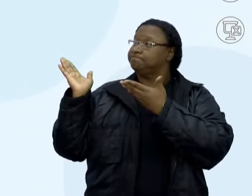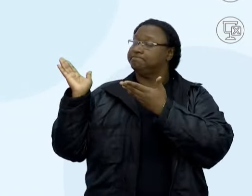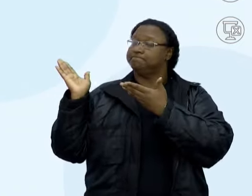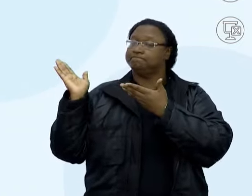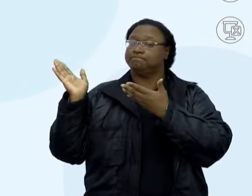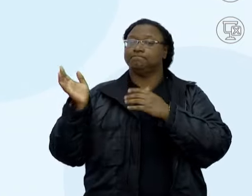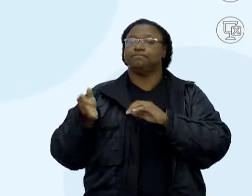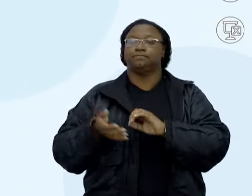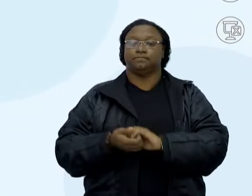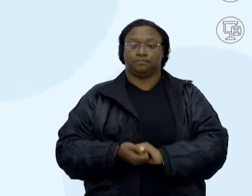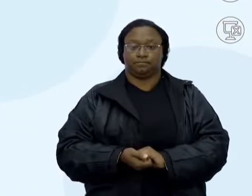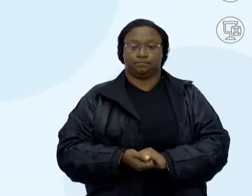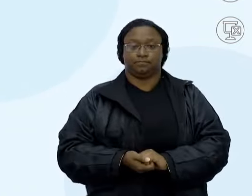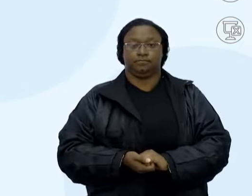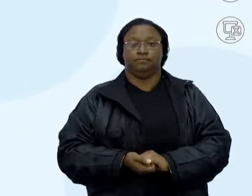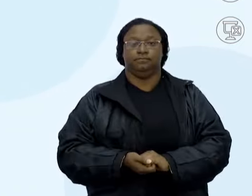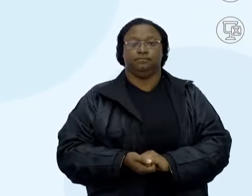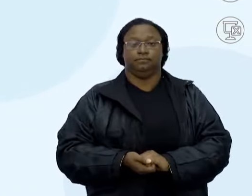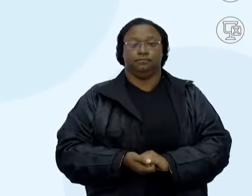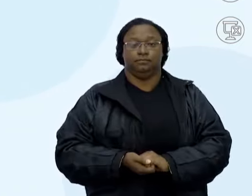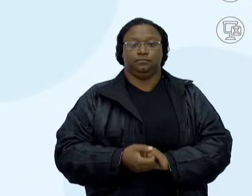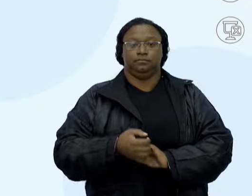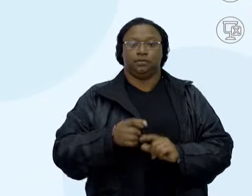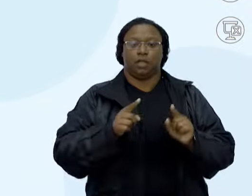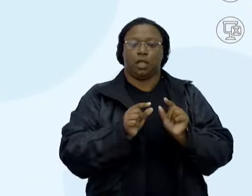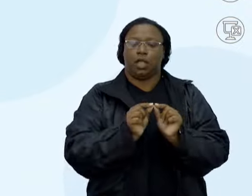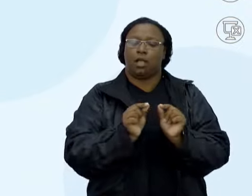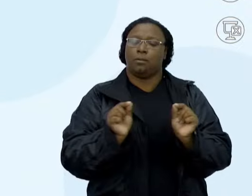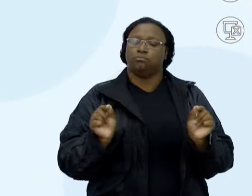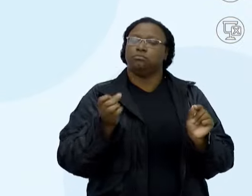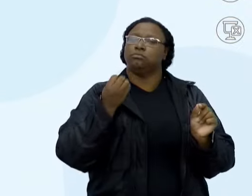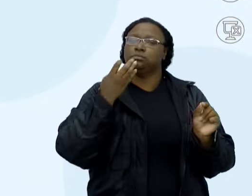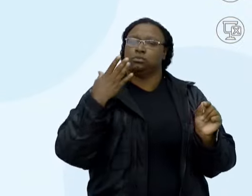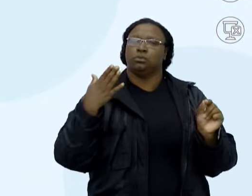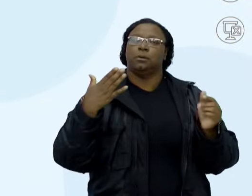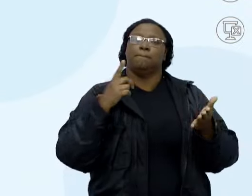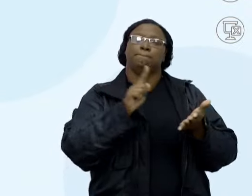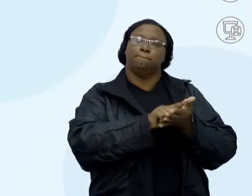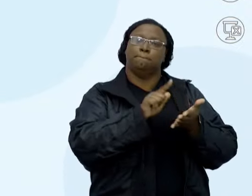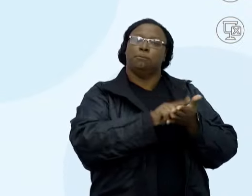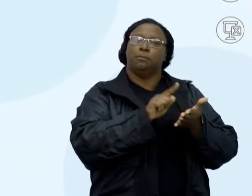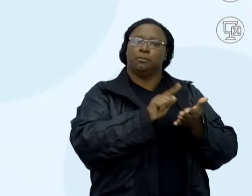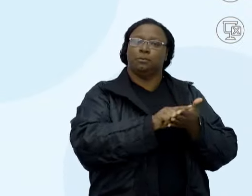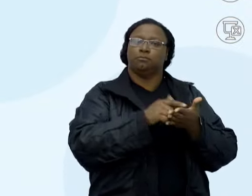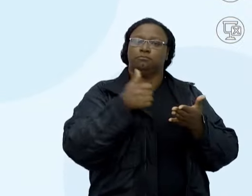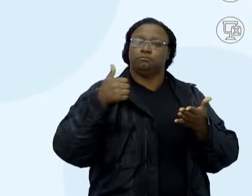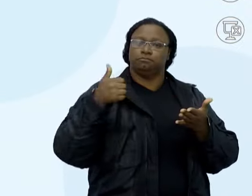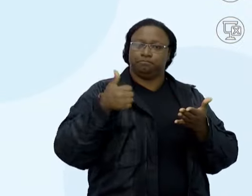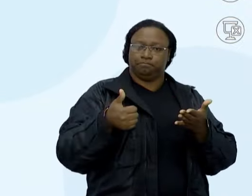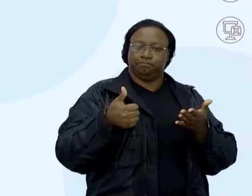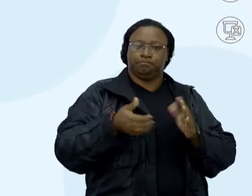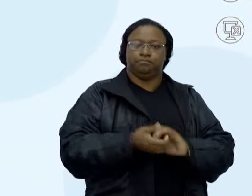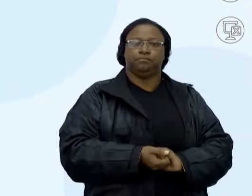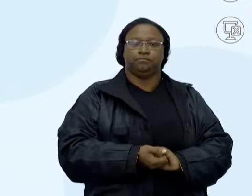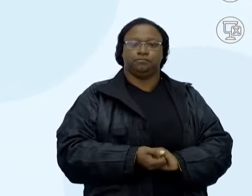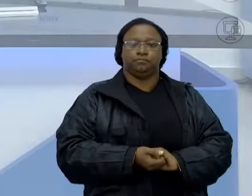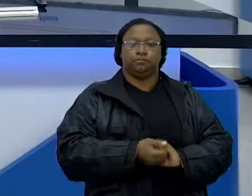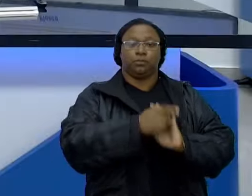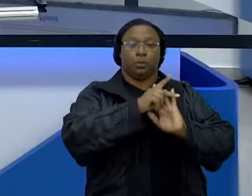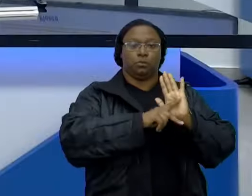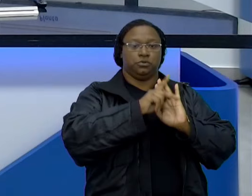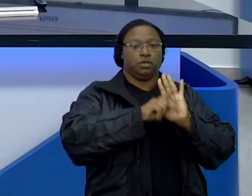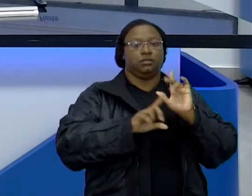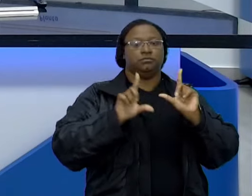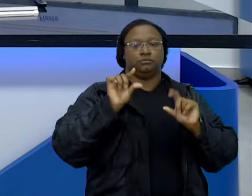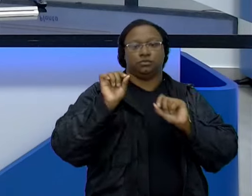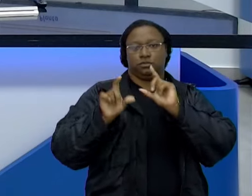medida boa para o nosso desenho, para o papel. O meu protótipo eu já escolhi, é esse aqui, ó. Pode voltar para mim